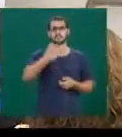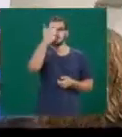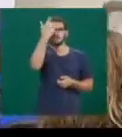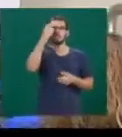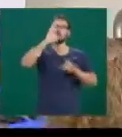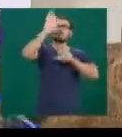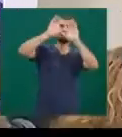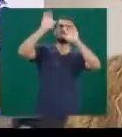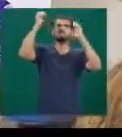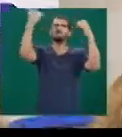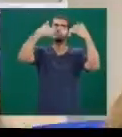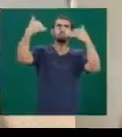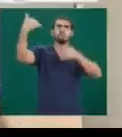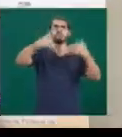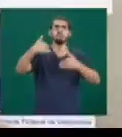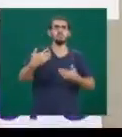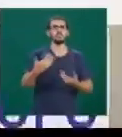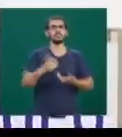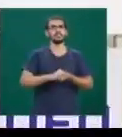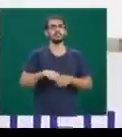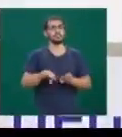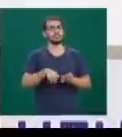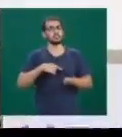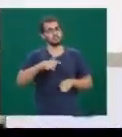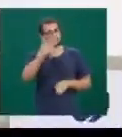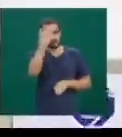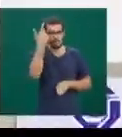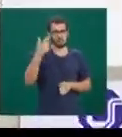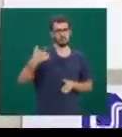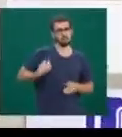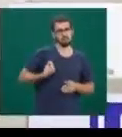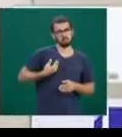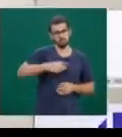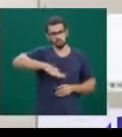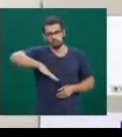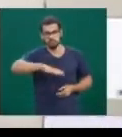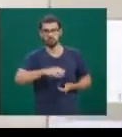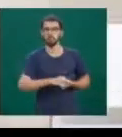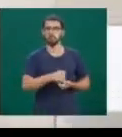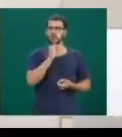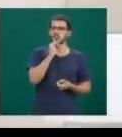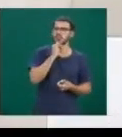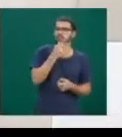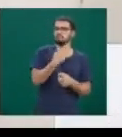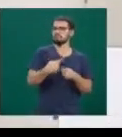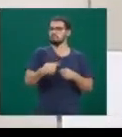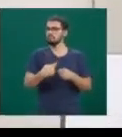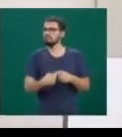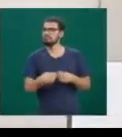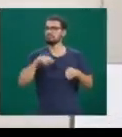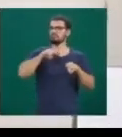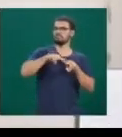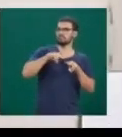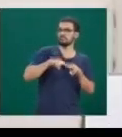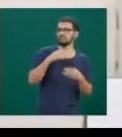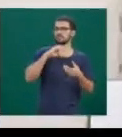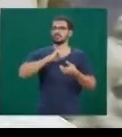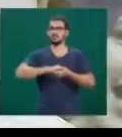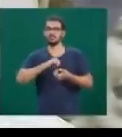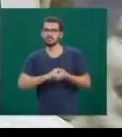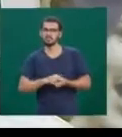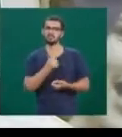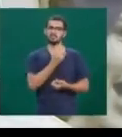do país e, claro, representantes da nossa região. Cidades como Ituiutaba, Uberaba, Patos de Minas e Monte